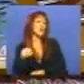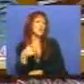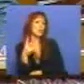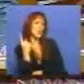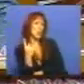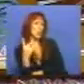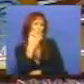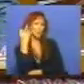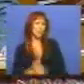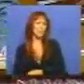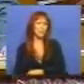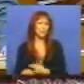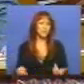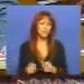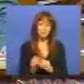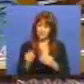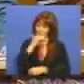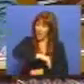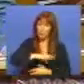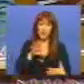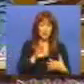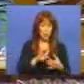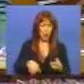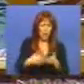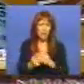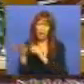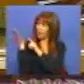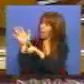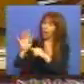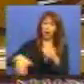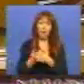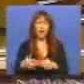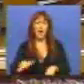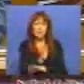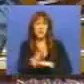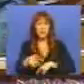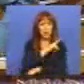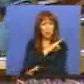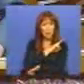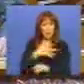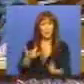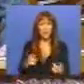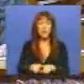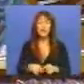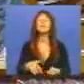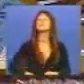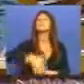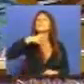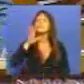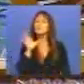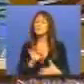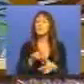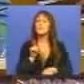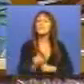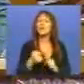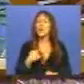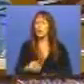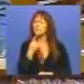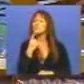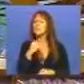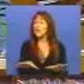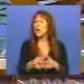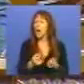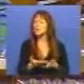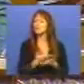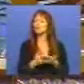,1%, aumentos que têm vindo a servir de referência para o setor privado. E a mensagem parece ter sido entendida pela